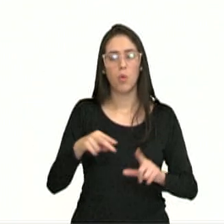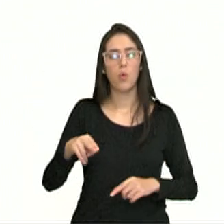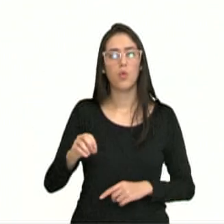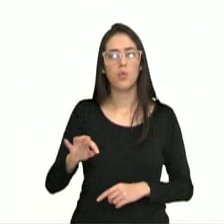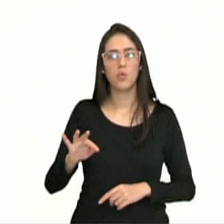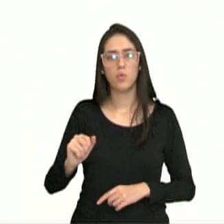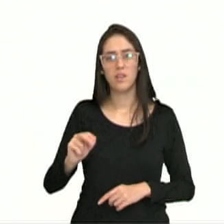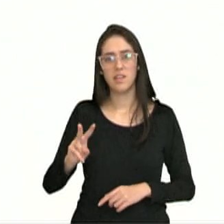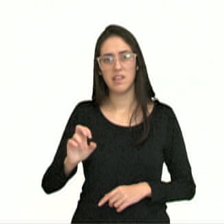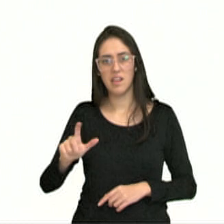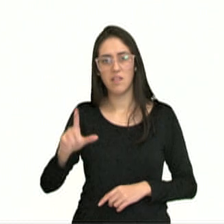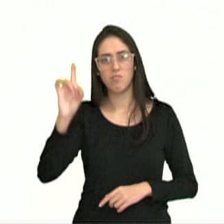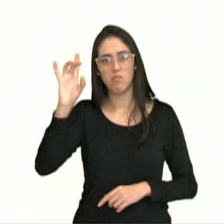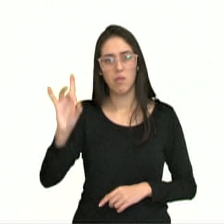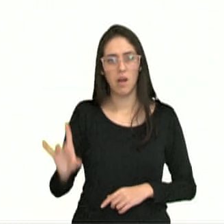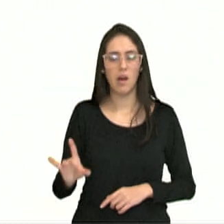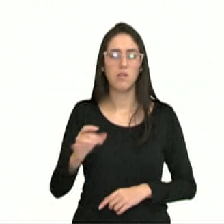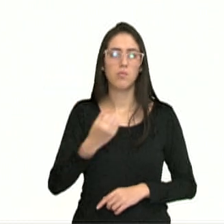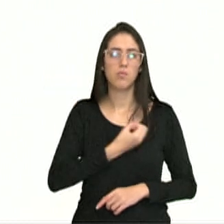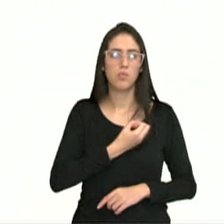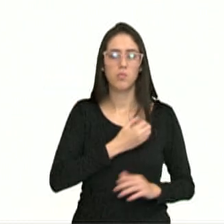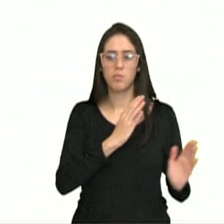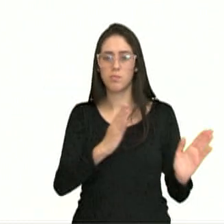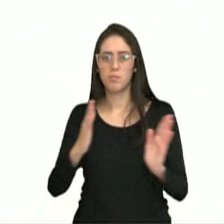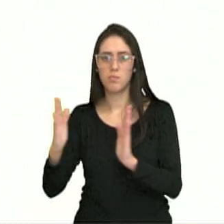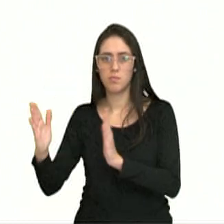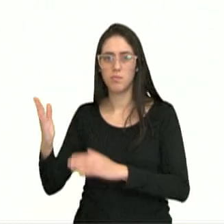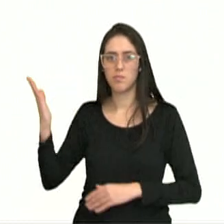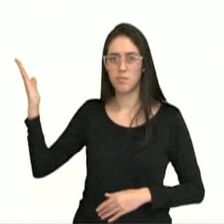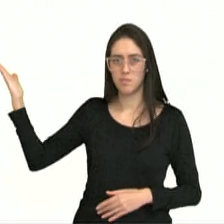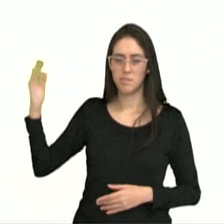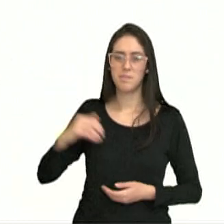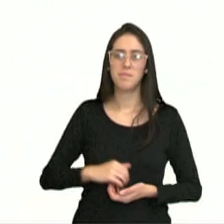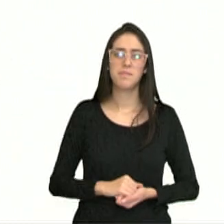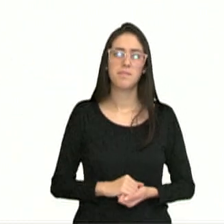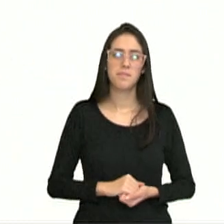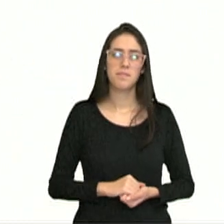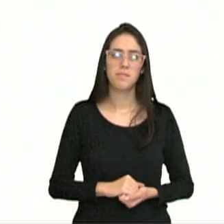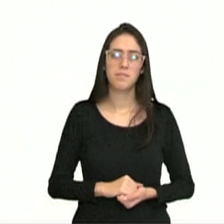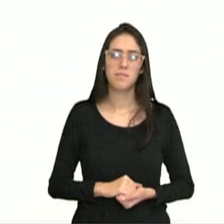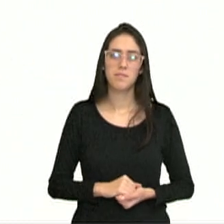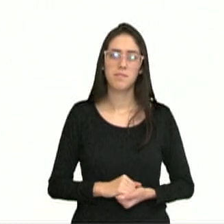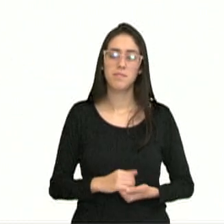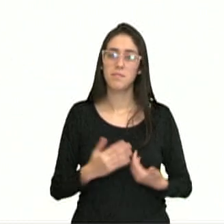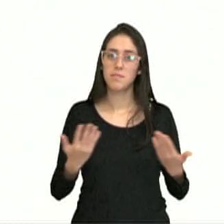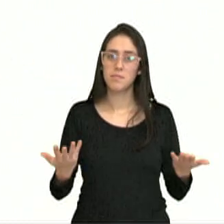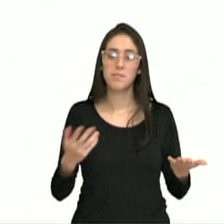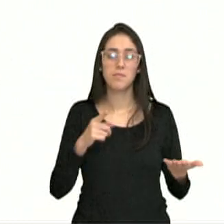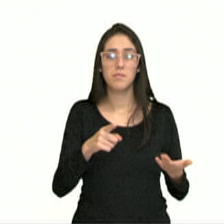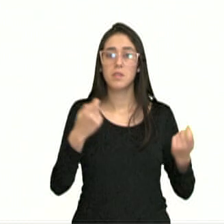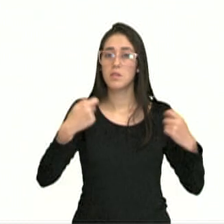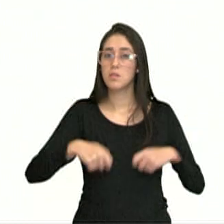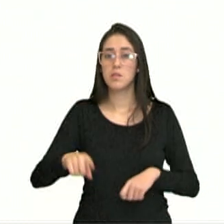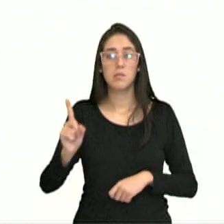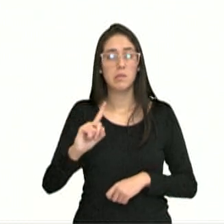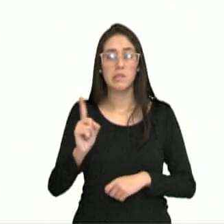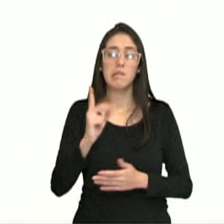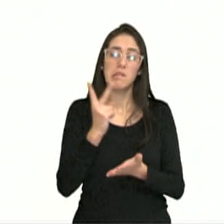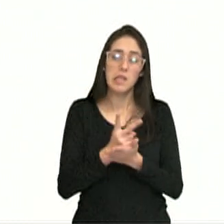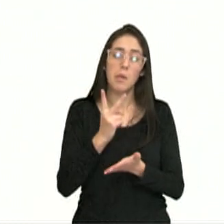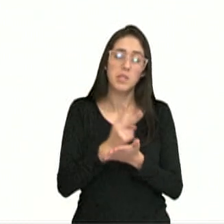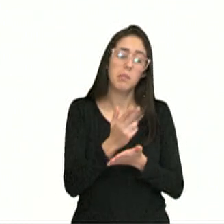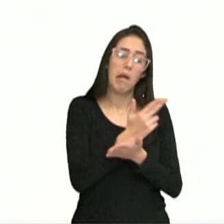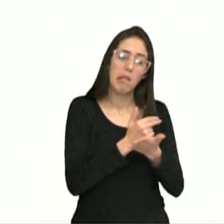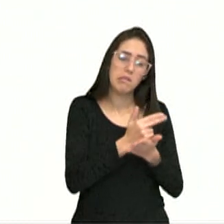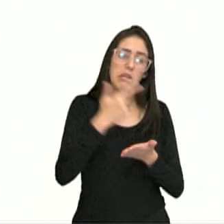acordo com cada parte do círculo trigonométrico. Assim, você não precisa ficar toda vez desenhando